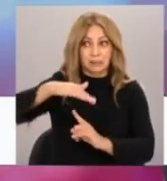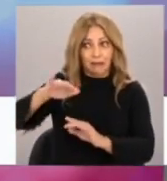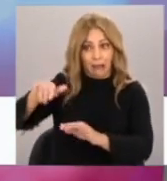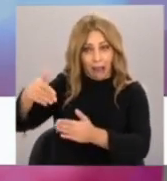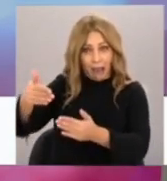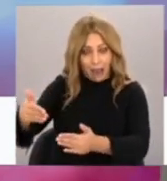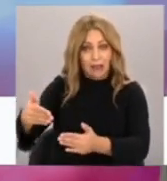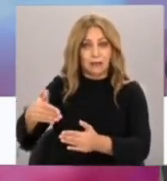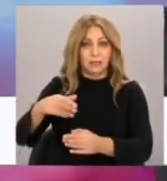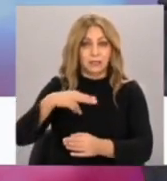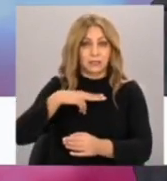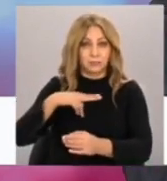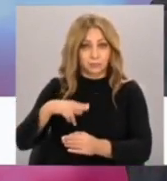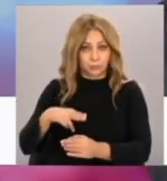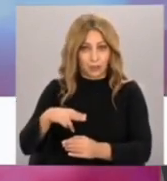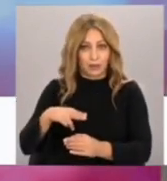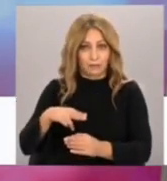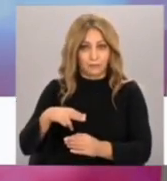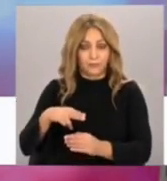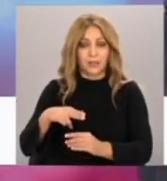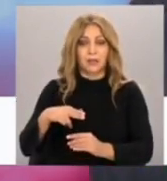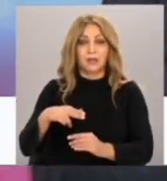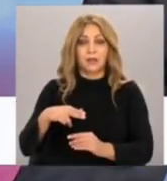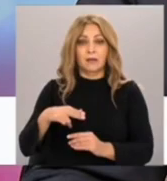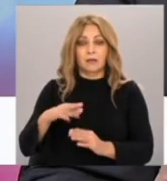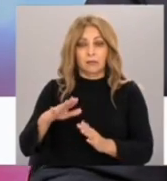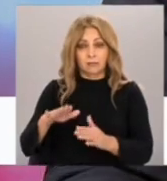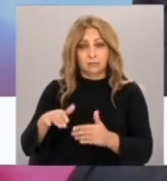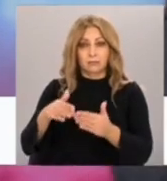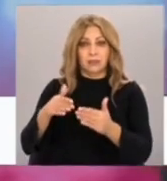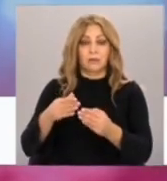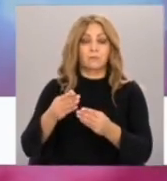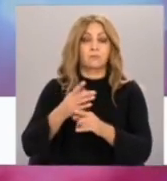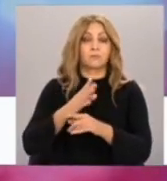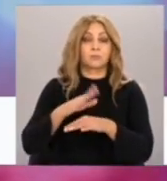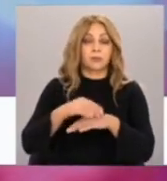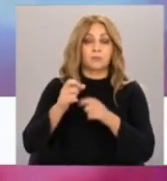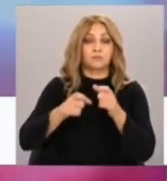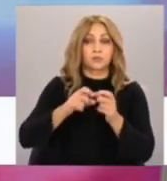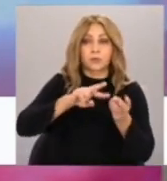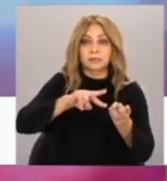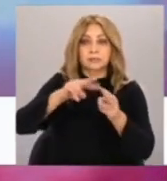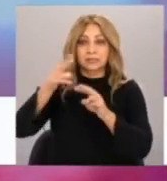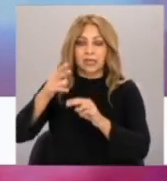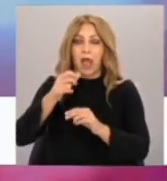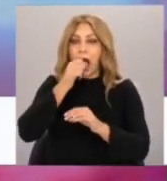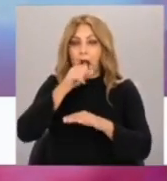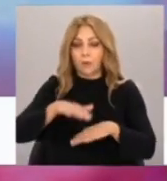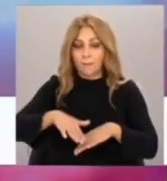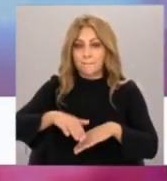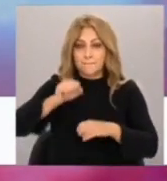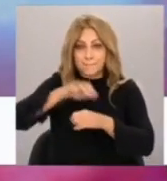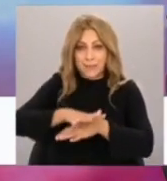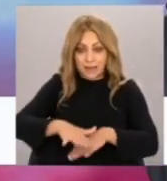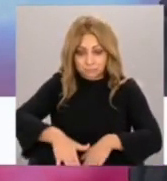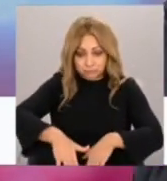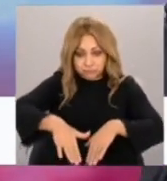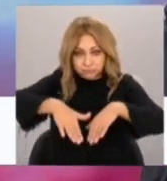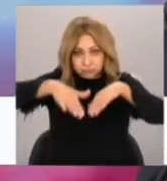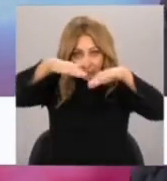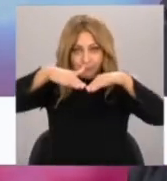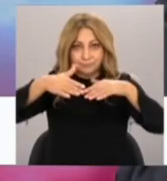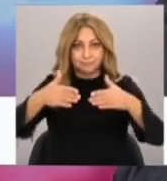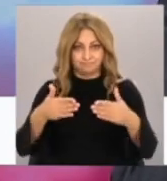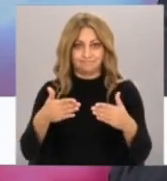está na linha da frente de muitas das suas consequências da desertificação a subida dos níveis dos mares tem que ser